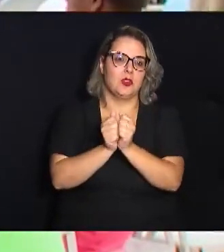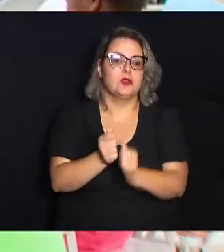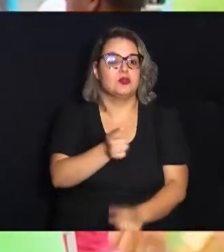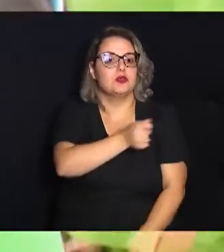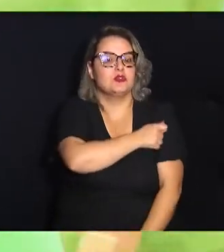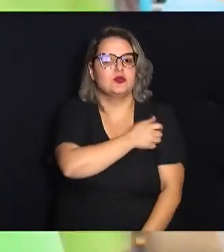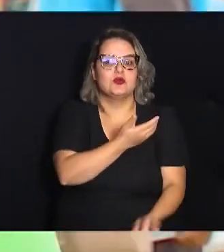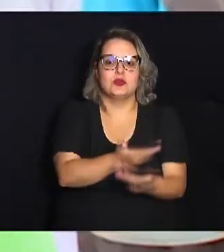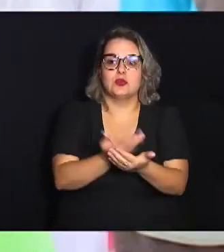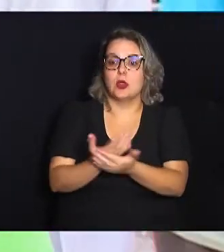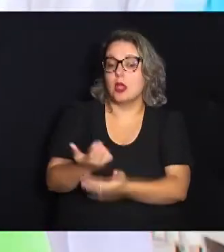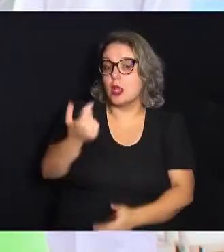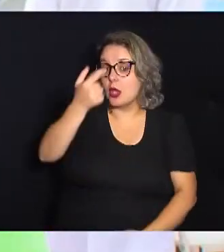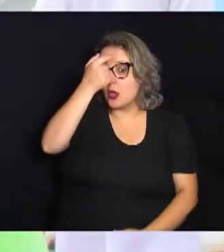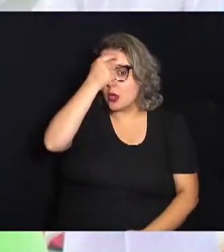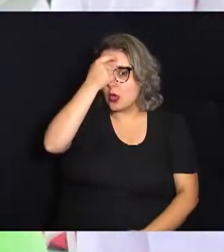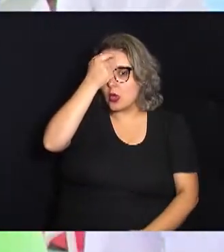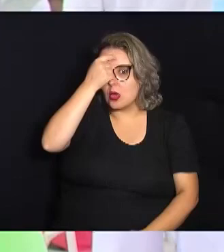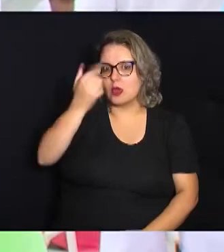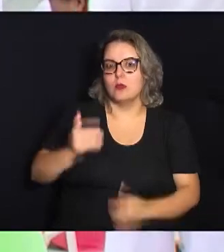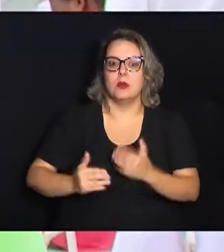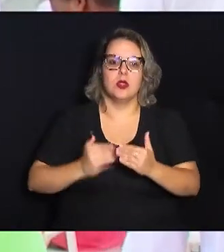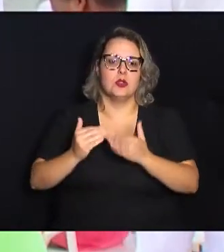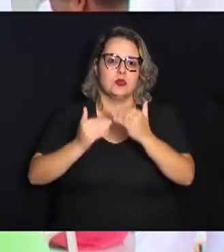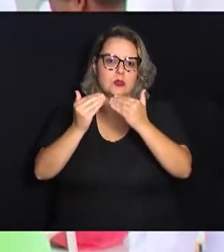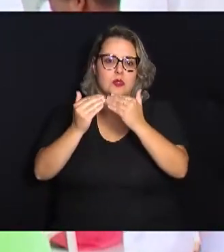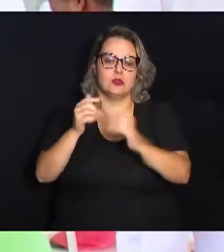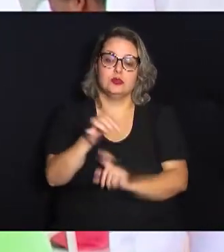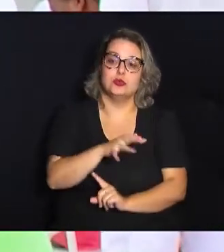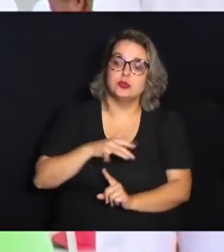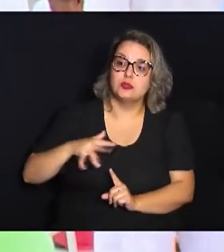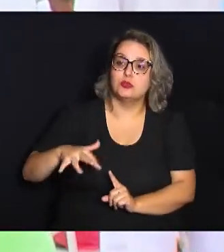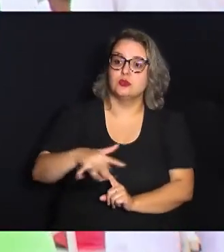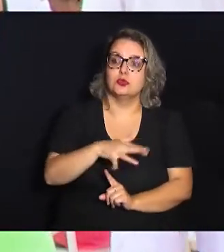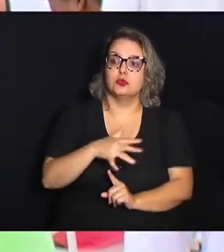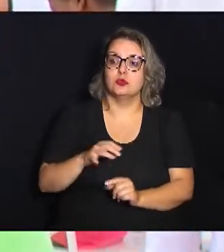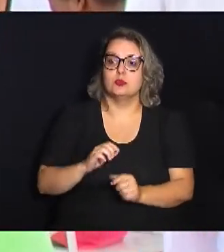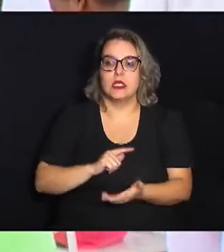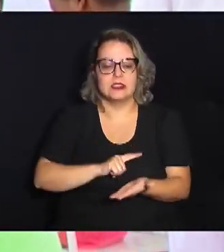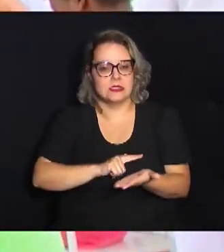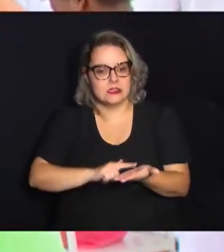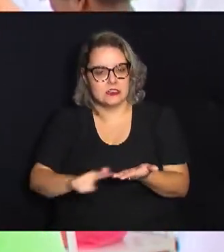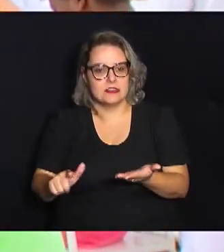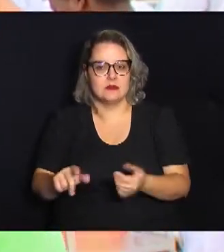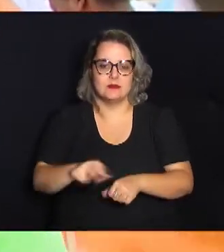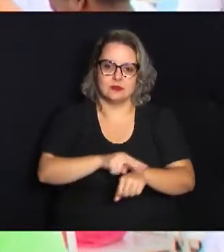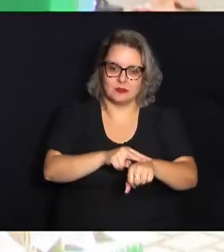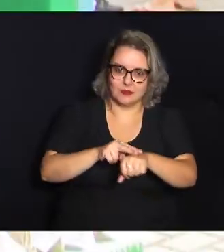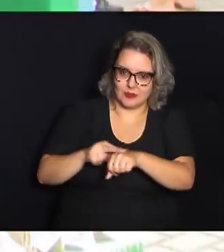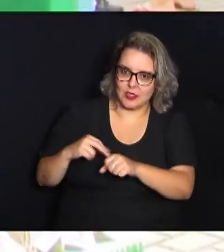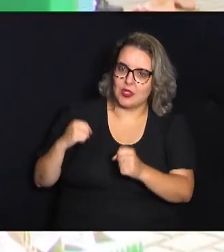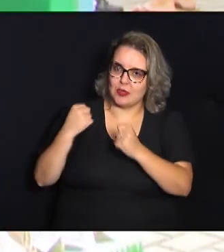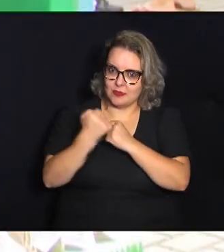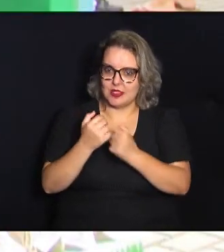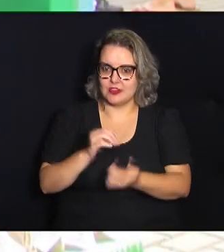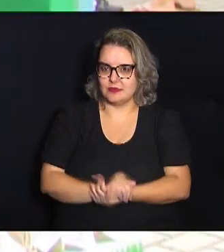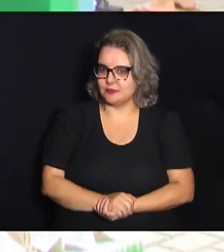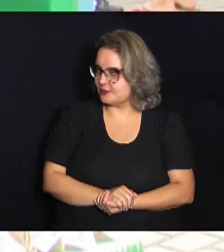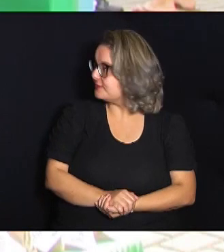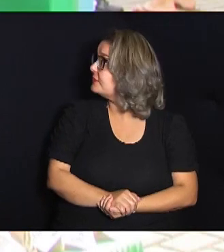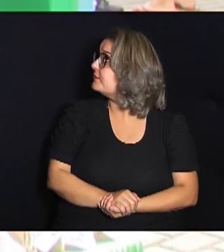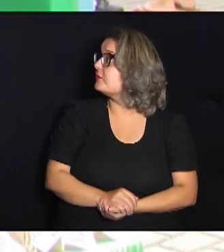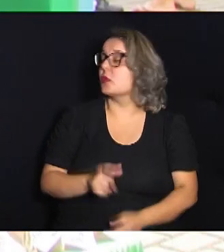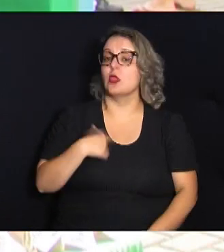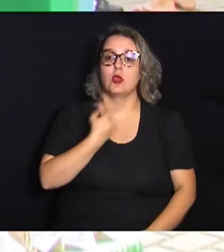a consciência para a construção de um meio ambiente mais limpo, mais verde, mais protegido. Nosso projeto foi